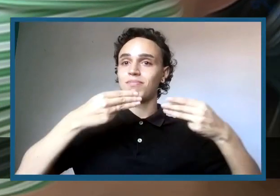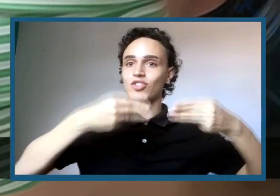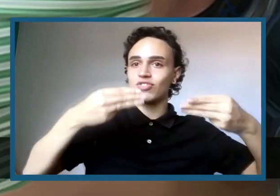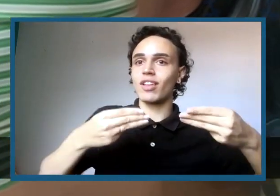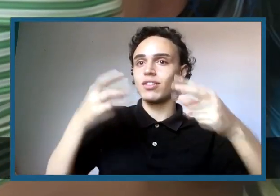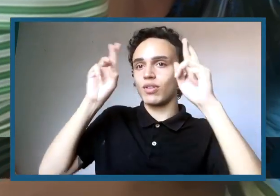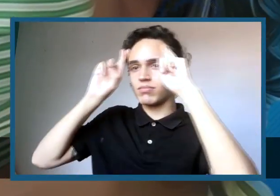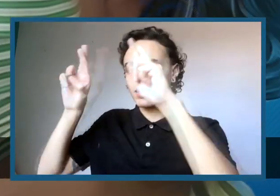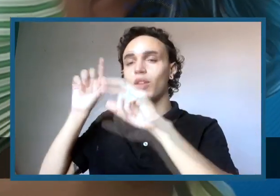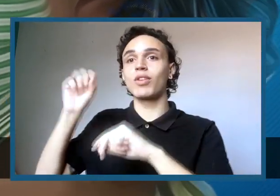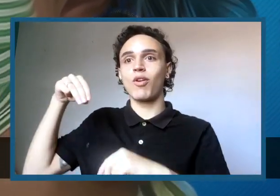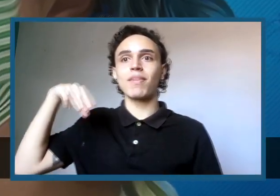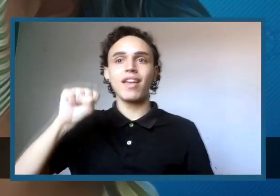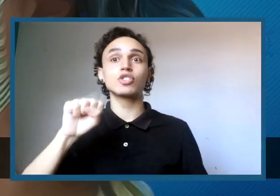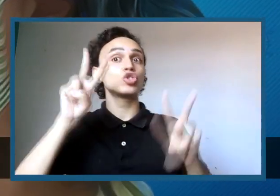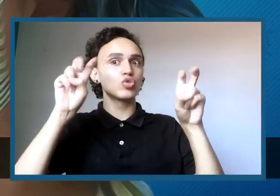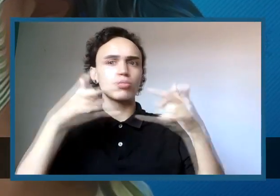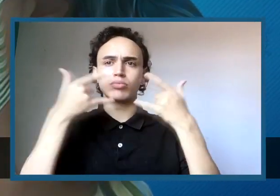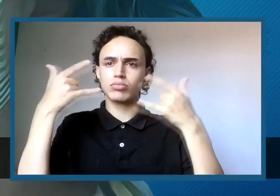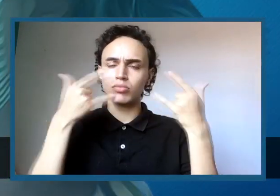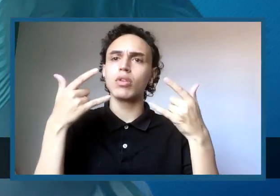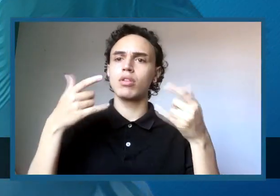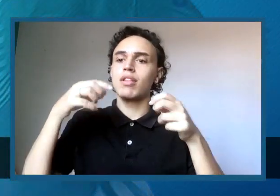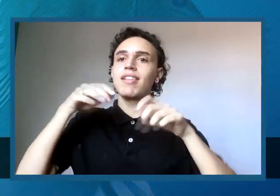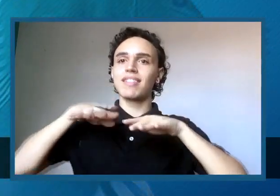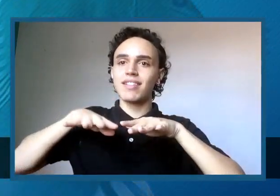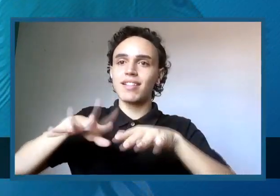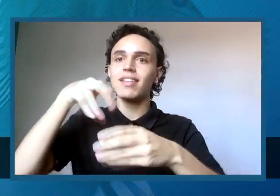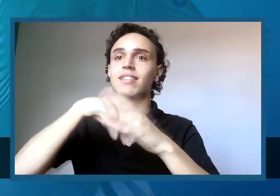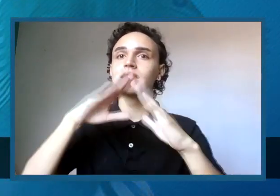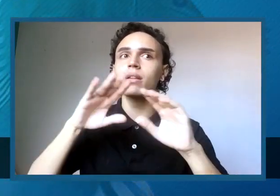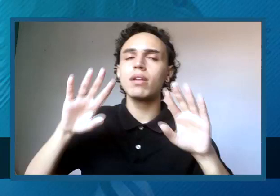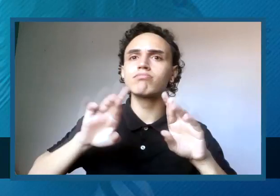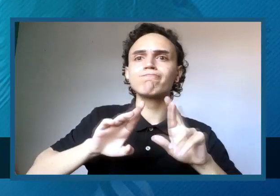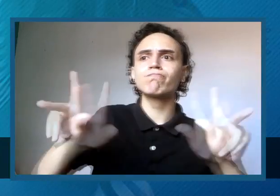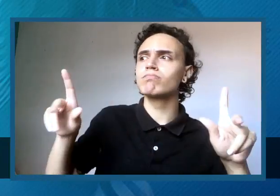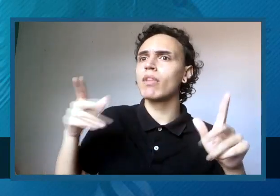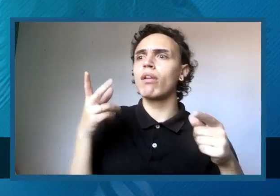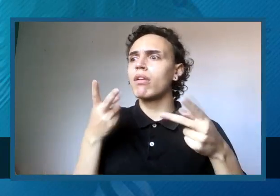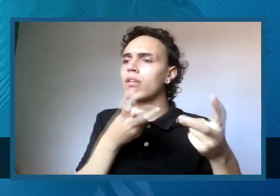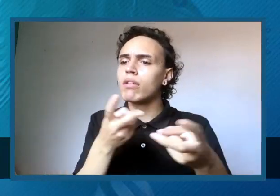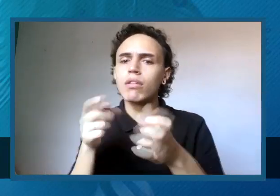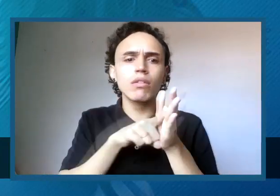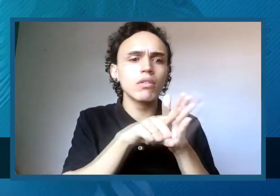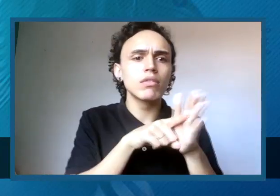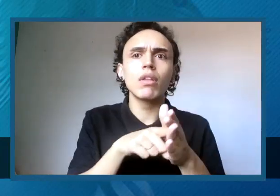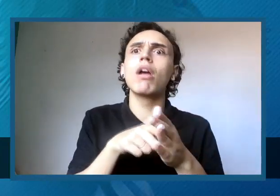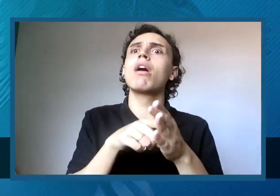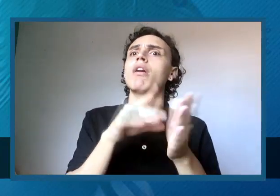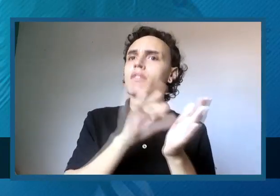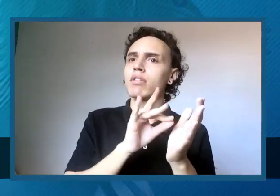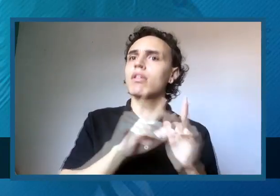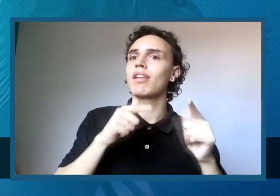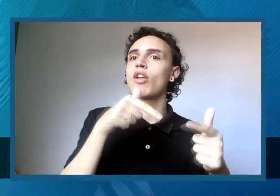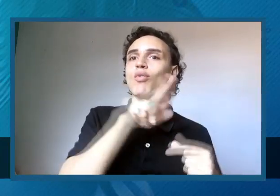Então, a estrutura de máscara caseira que a gente sugere é uma que está sendo feita de algodão, 65%